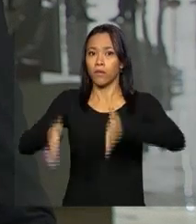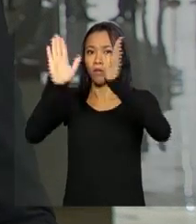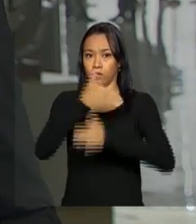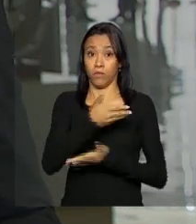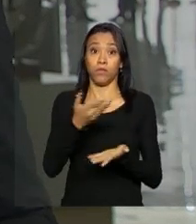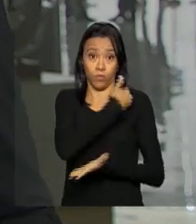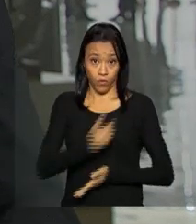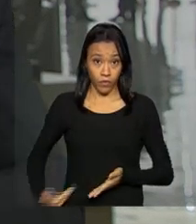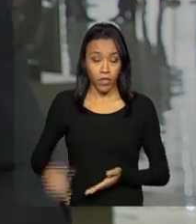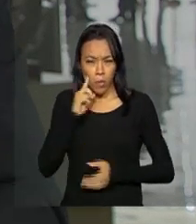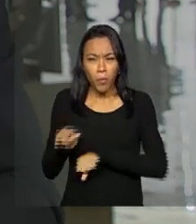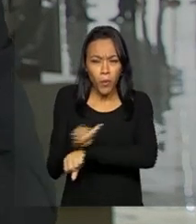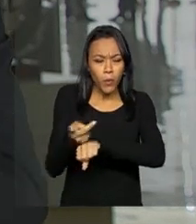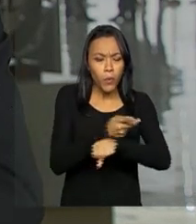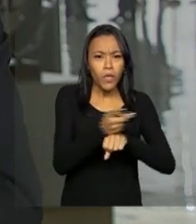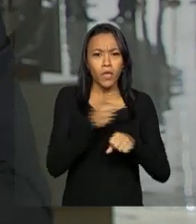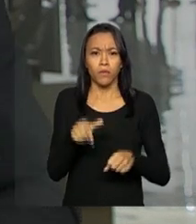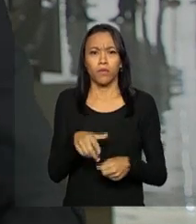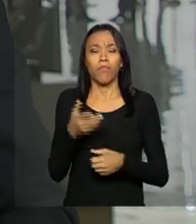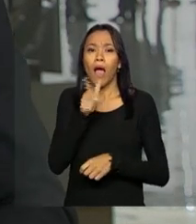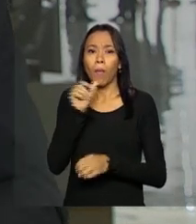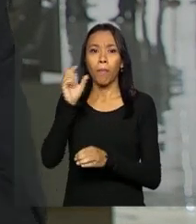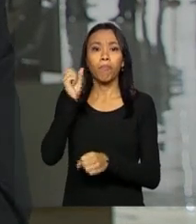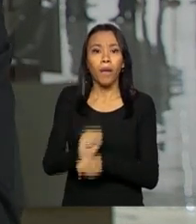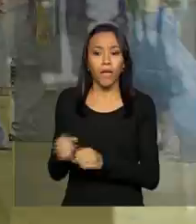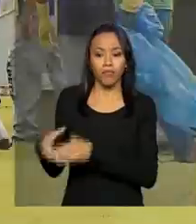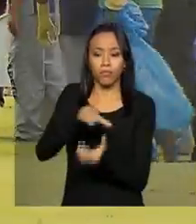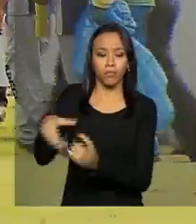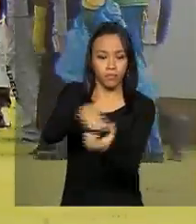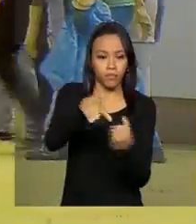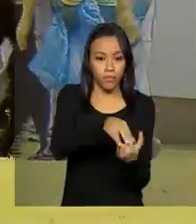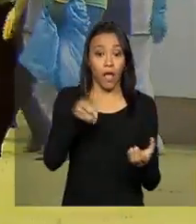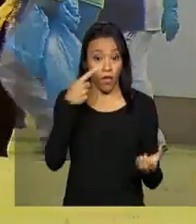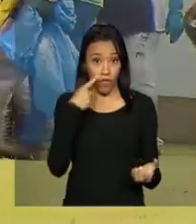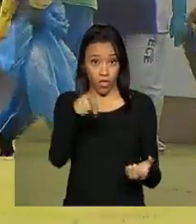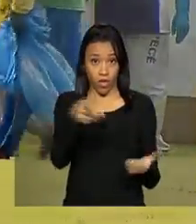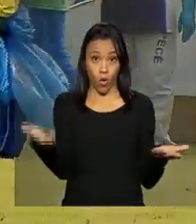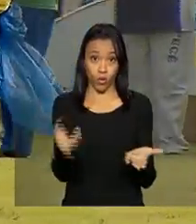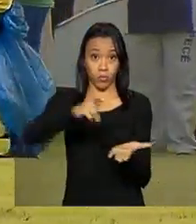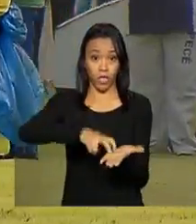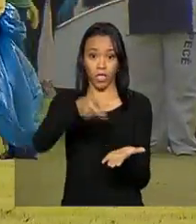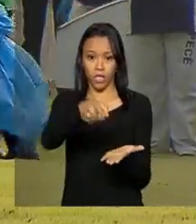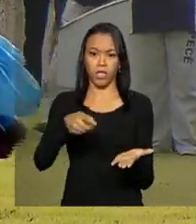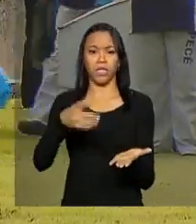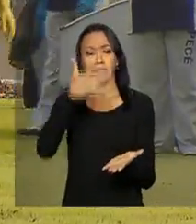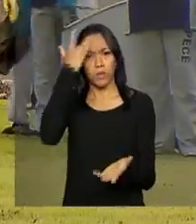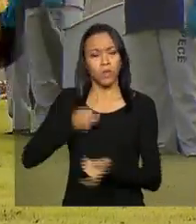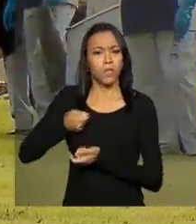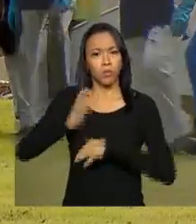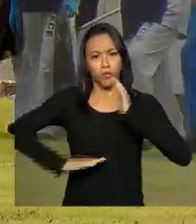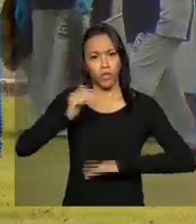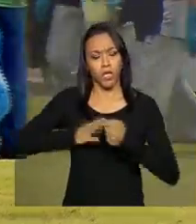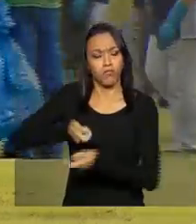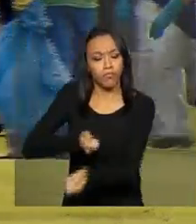do mosquito da dengue inclusive aqui no Palácio do Planalto a gente percebeu durante toda a manhã equipes de limpeza rodando